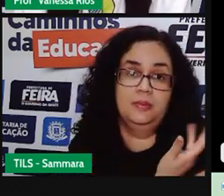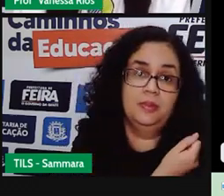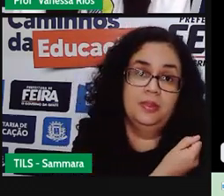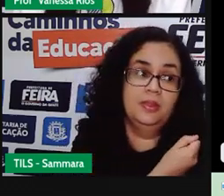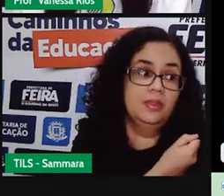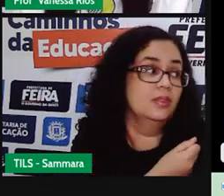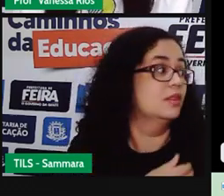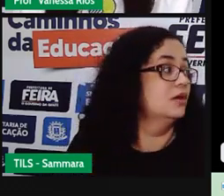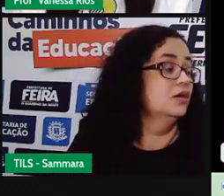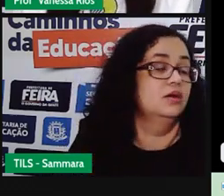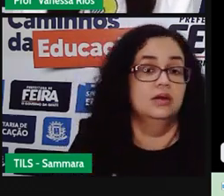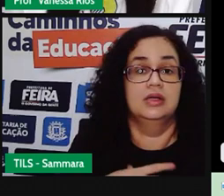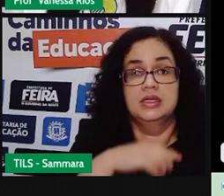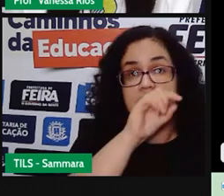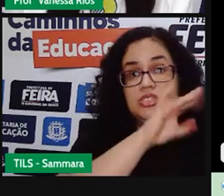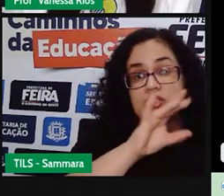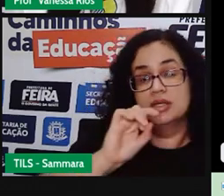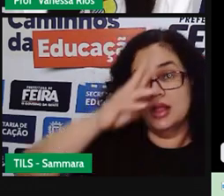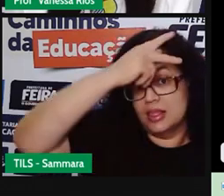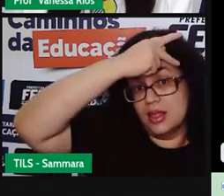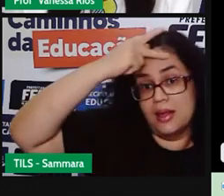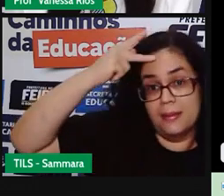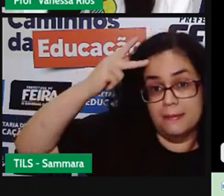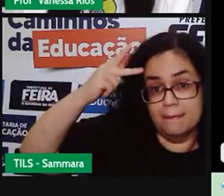daquele que está criando.